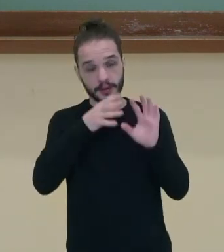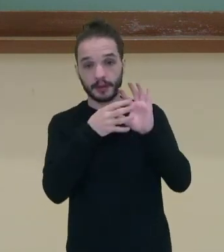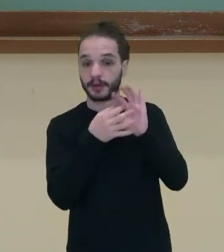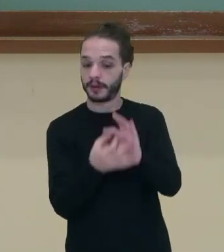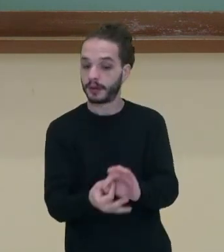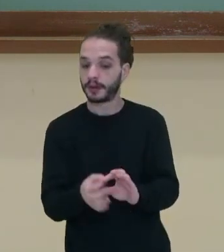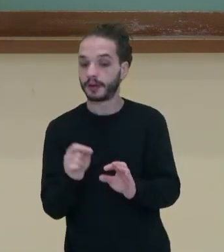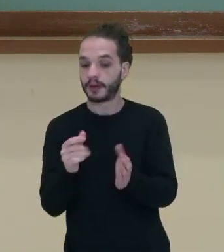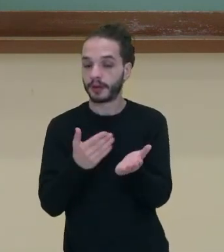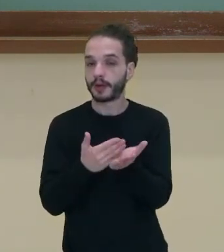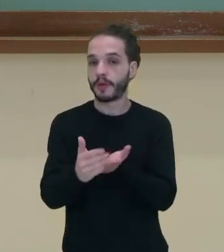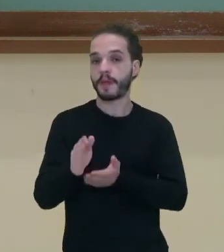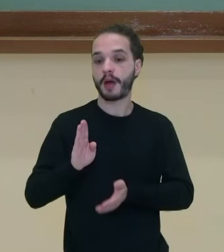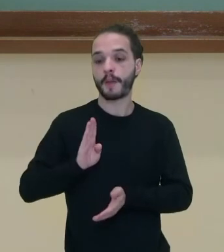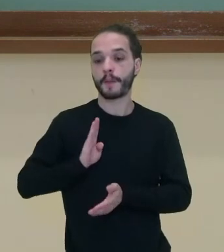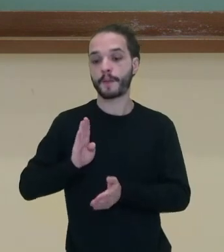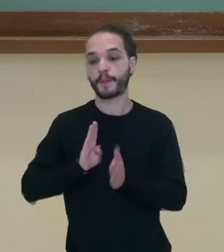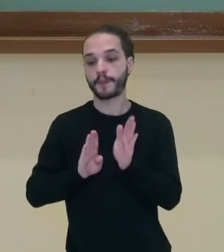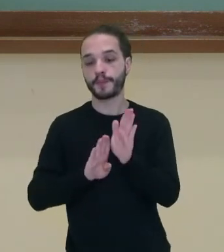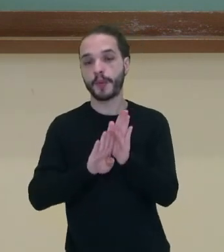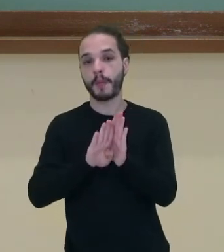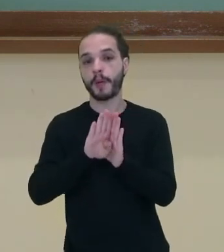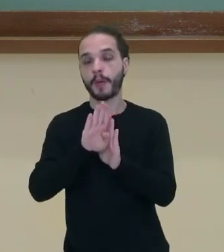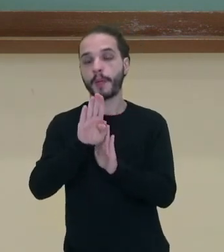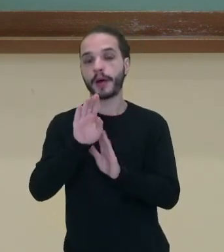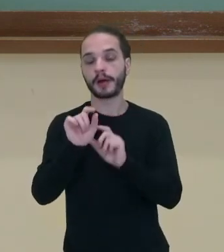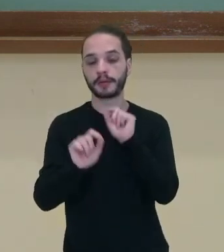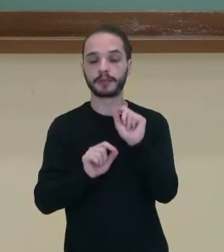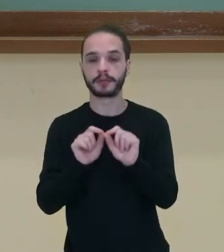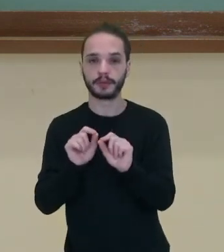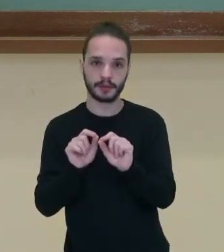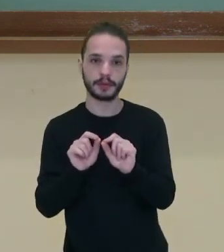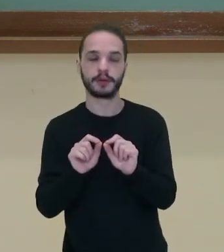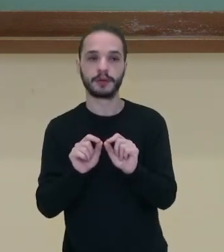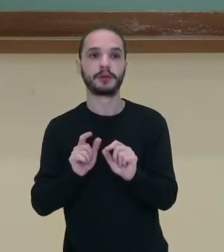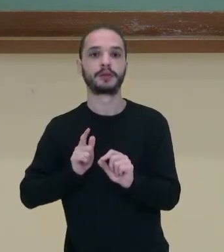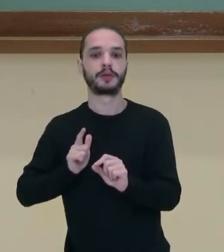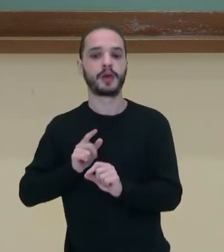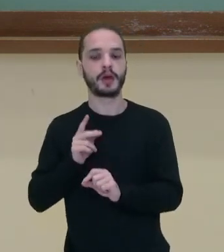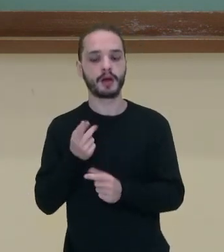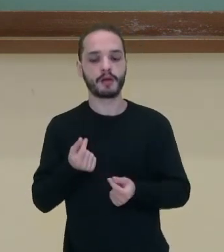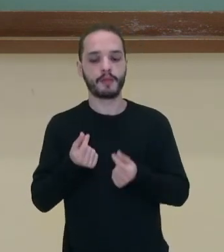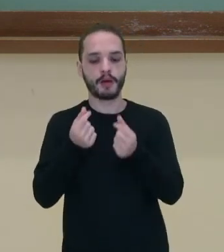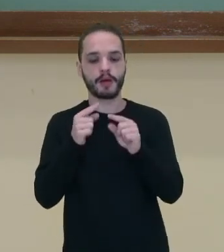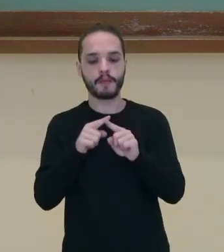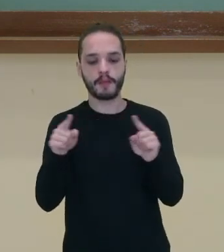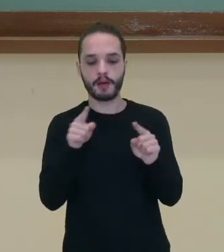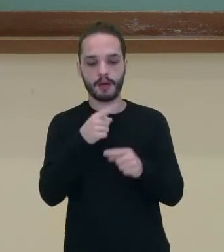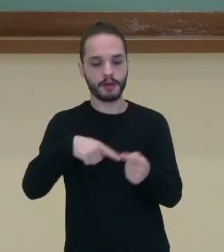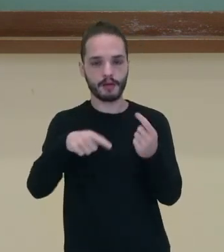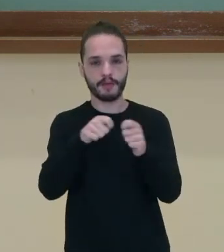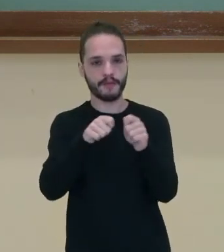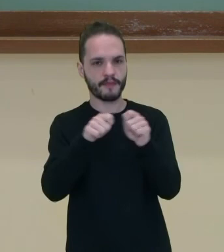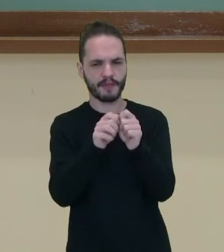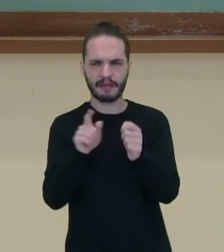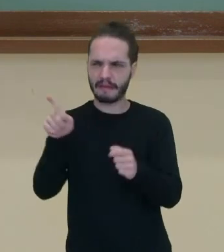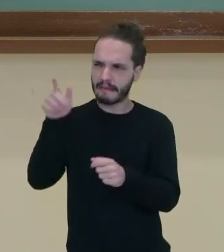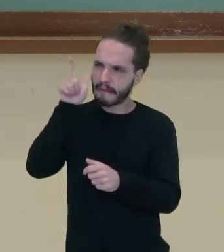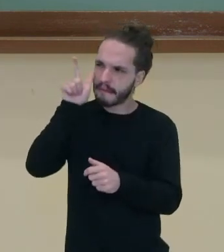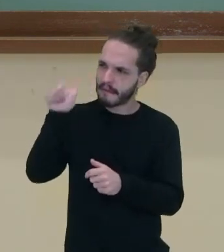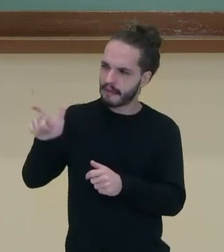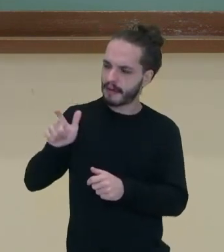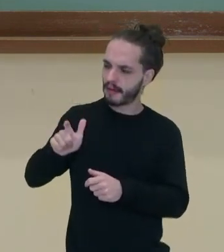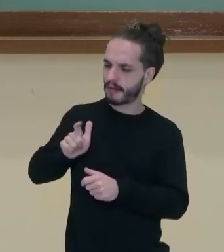a burguesia, que está enriquecendo, certo? E ela começa a olhar para os nobres e eles não produzem, a burguesia produz, trabalha,